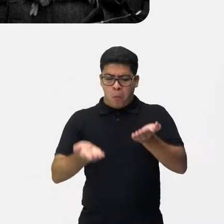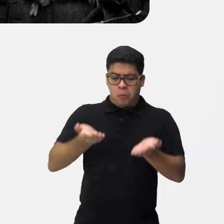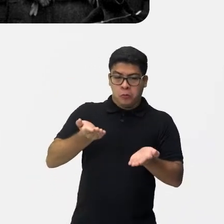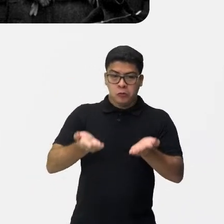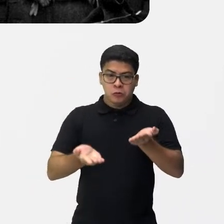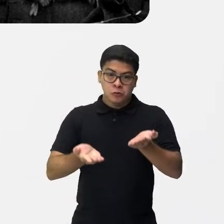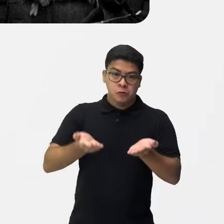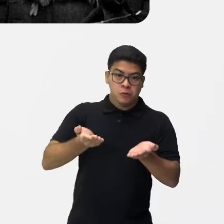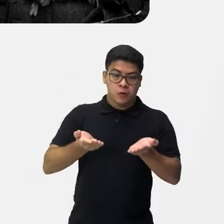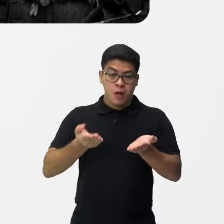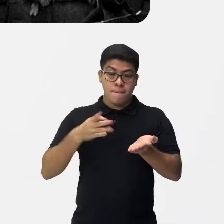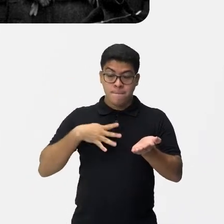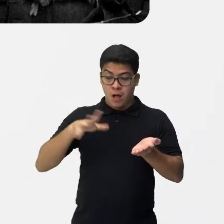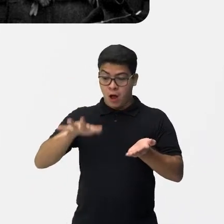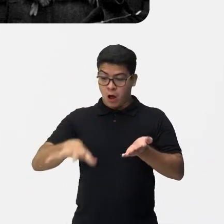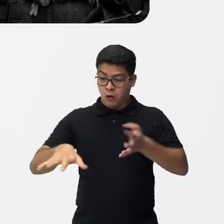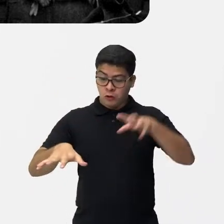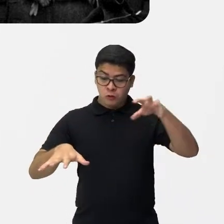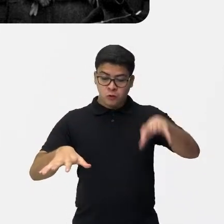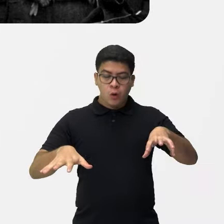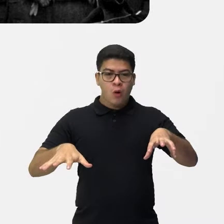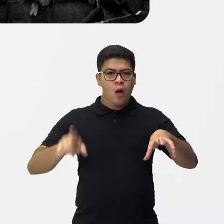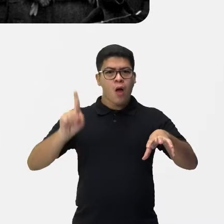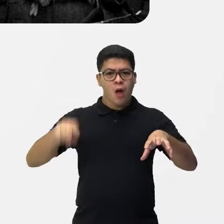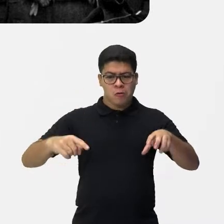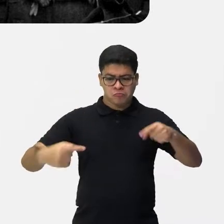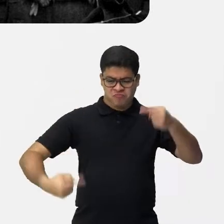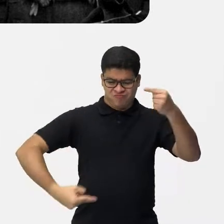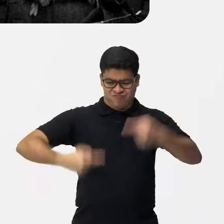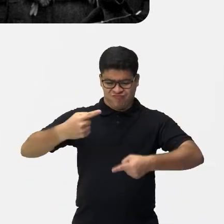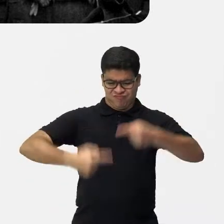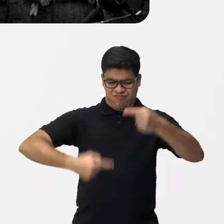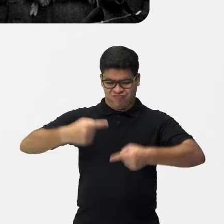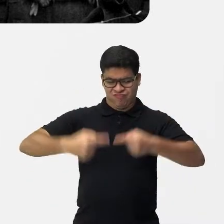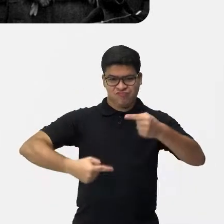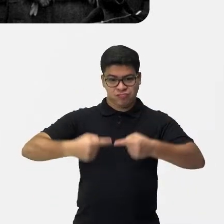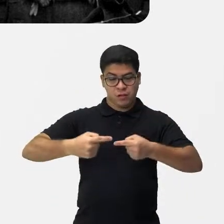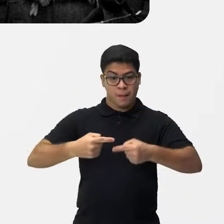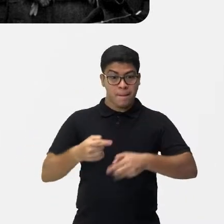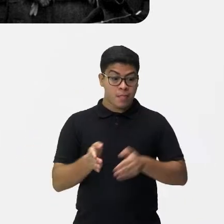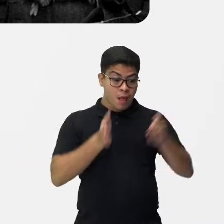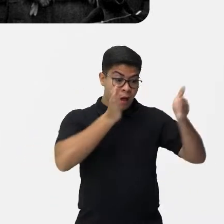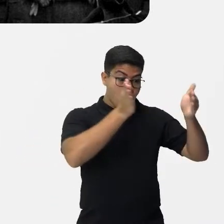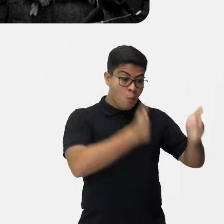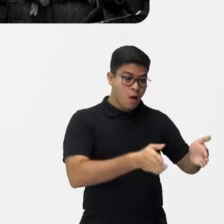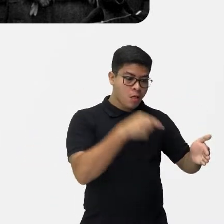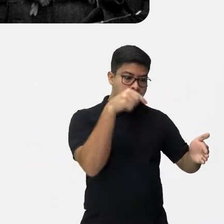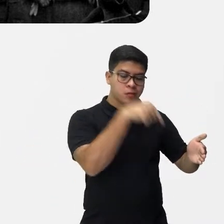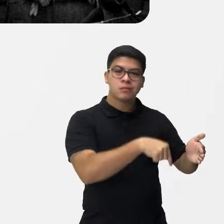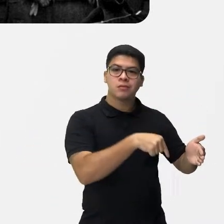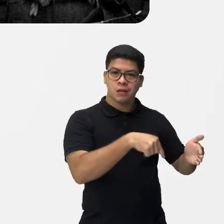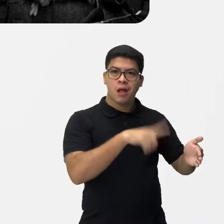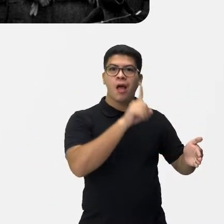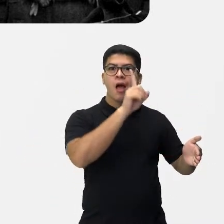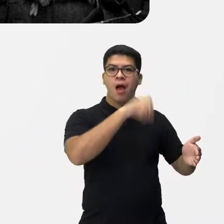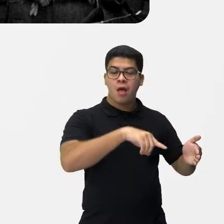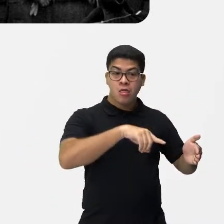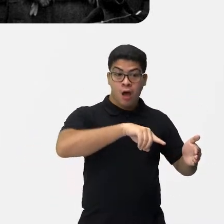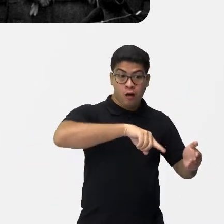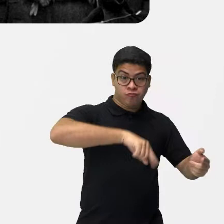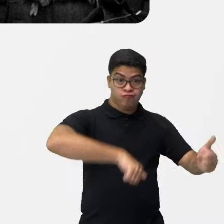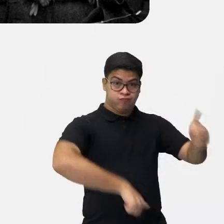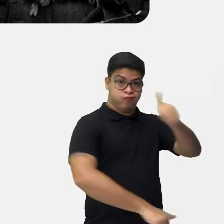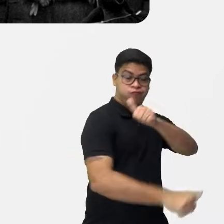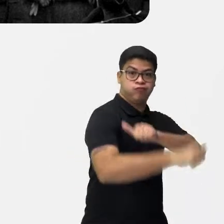forças do eixo e as forças dos aliados estão ali em equilíbrio. E a gente tem uma terceira fase, que vai ser a fase da virada,